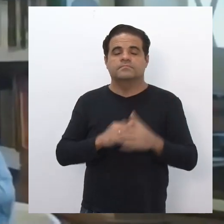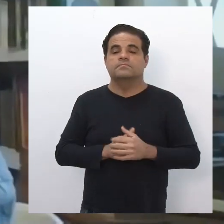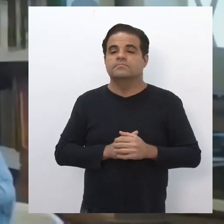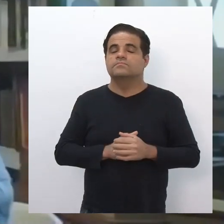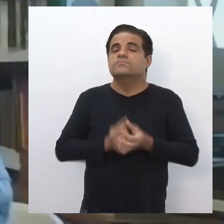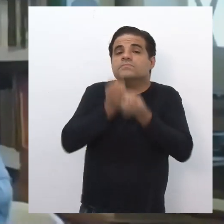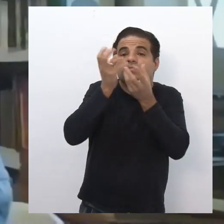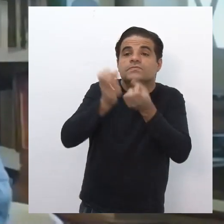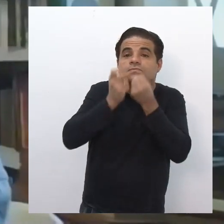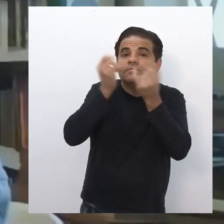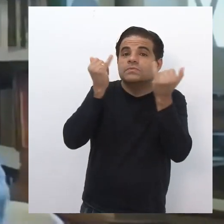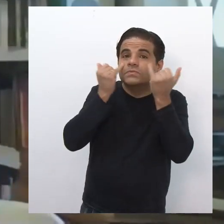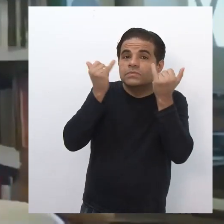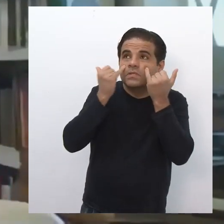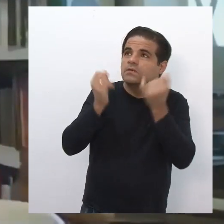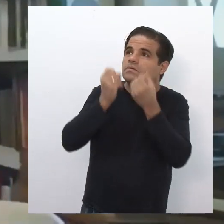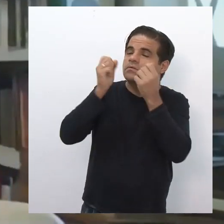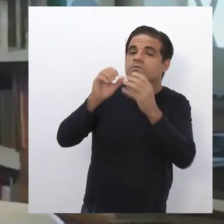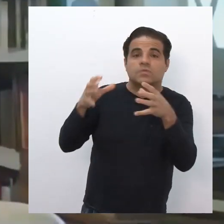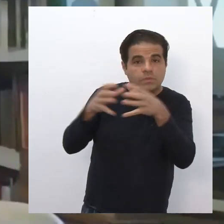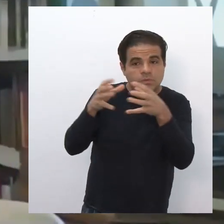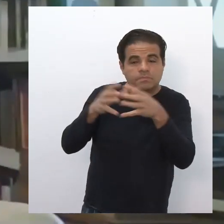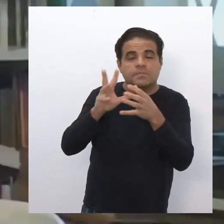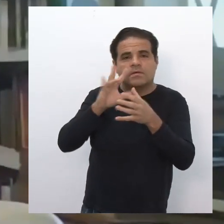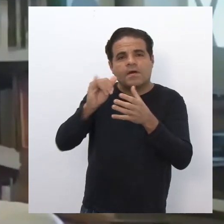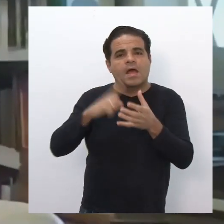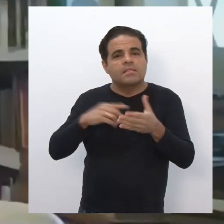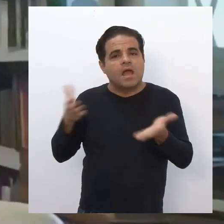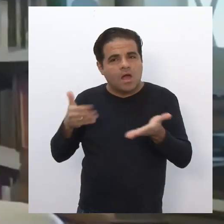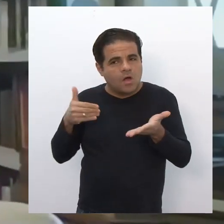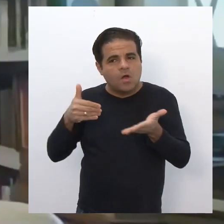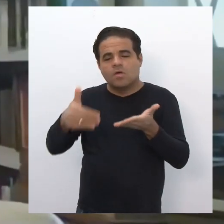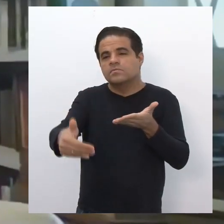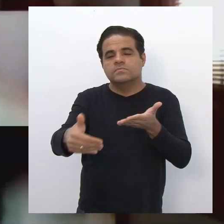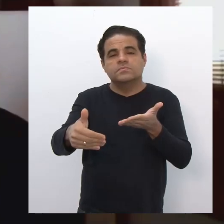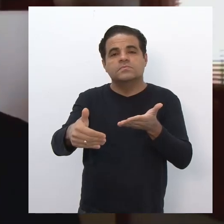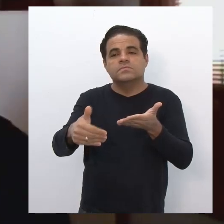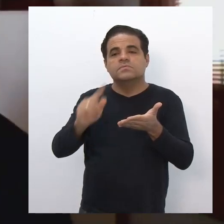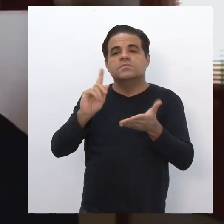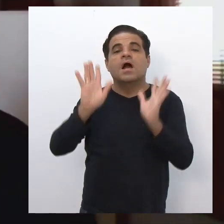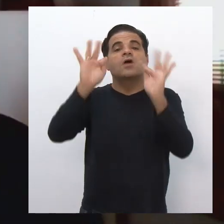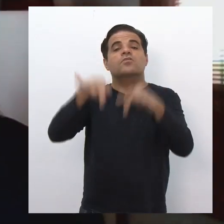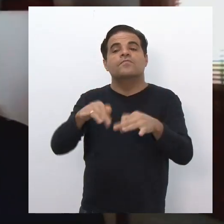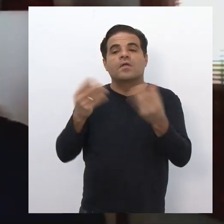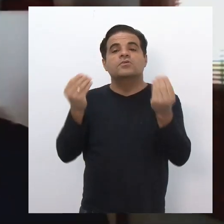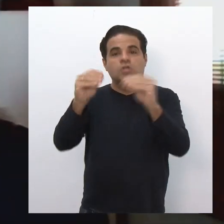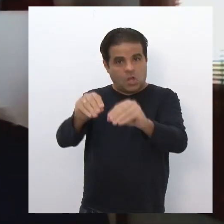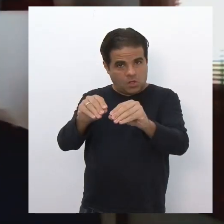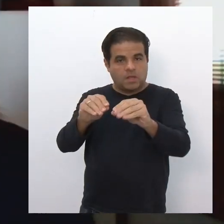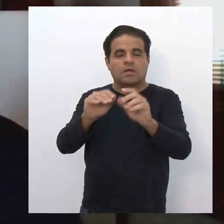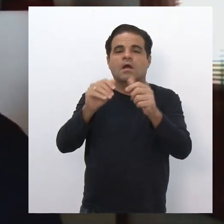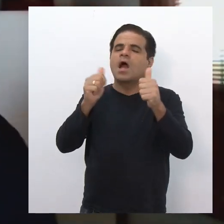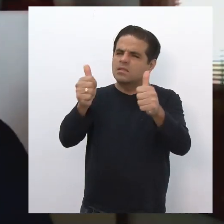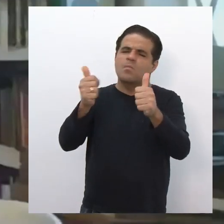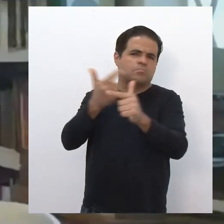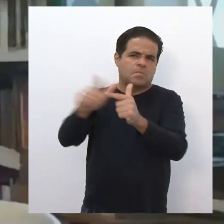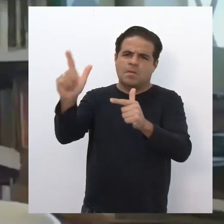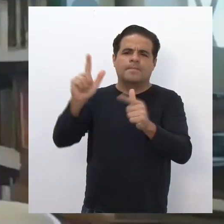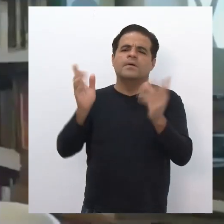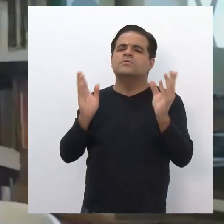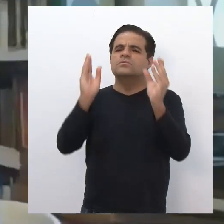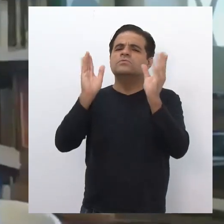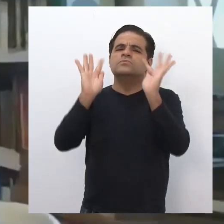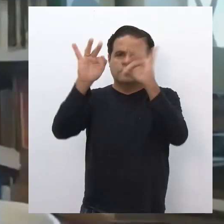as informações do clube, nós vamos ter agora... Esse a gente coloca no final, Pierre. Então tá bom. Então, no final, nós